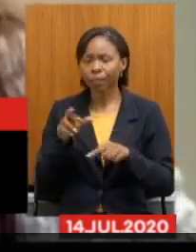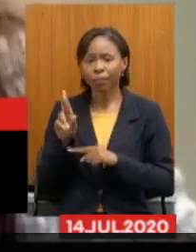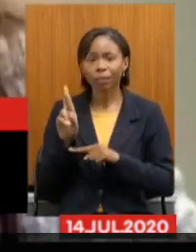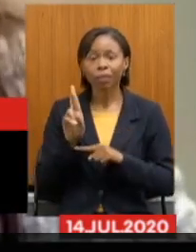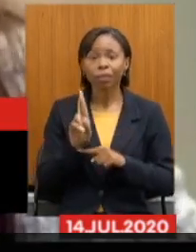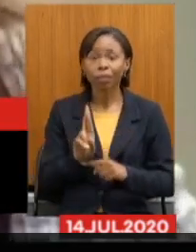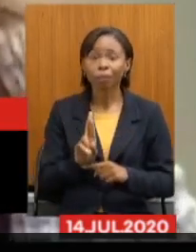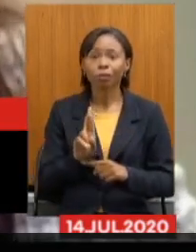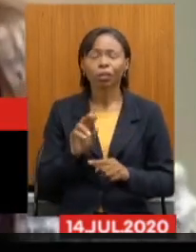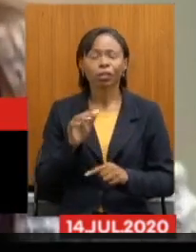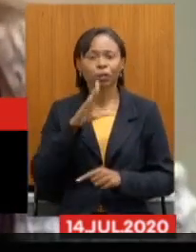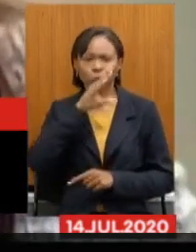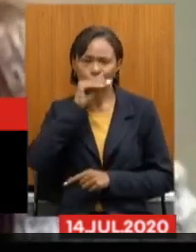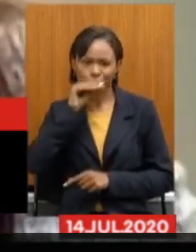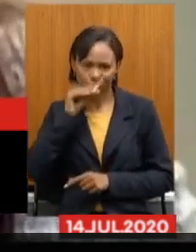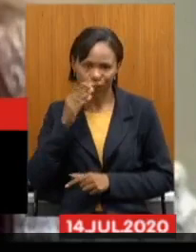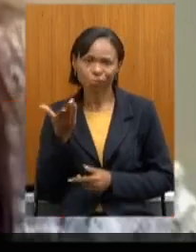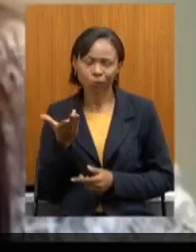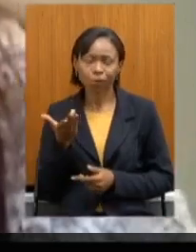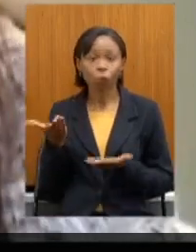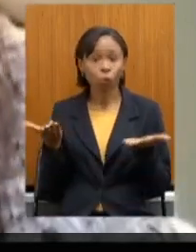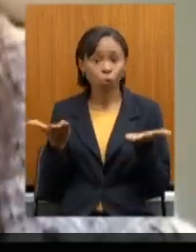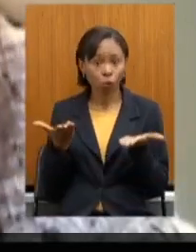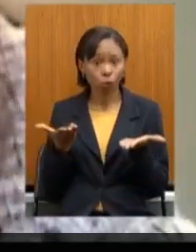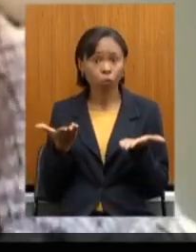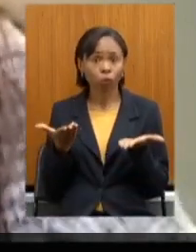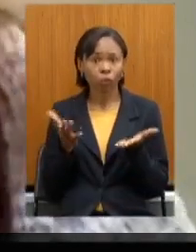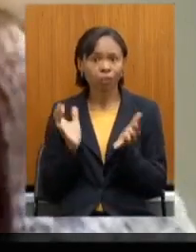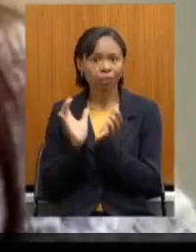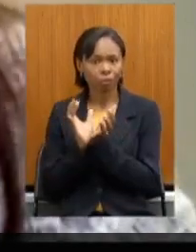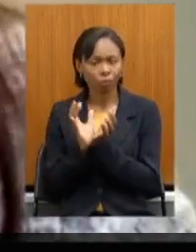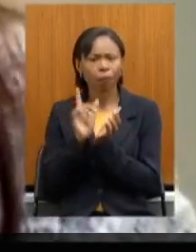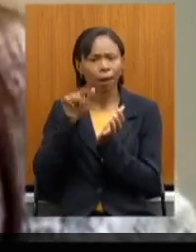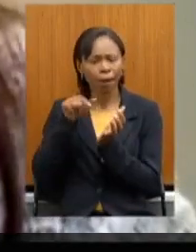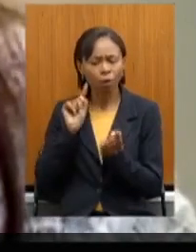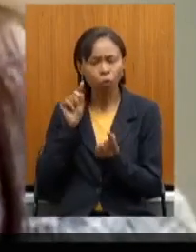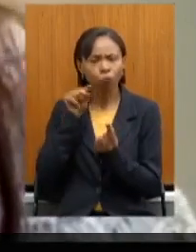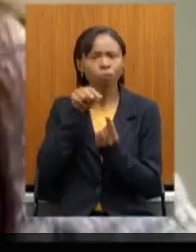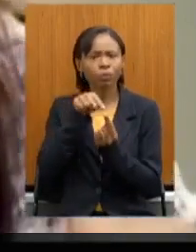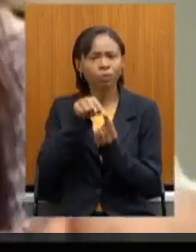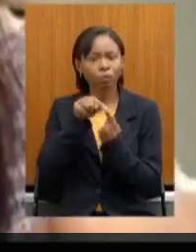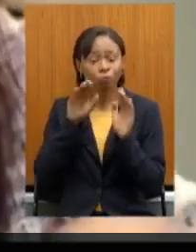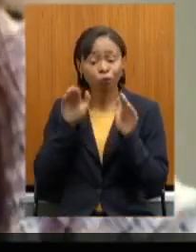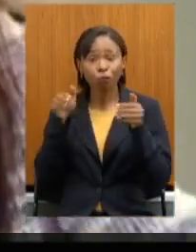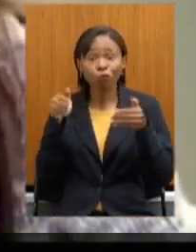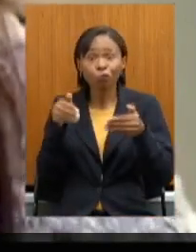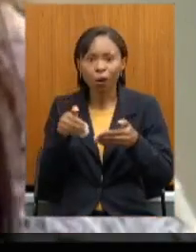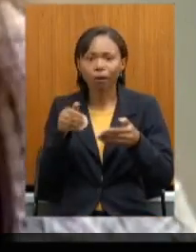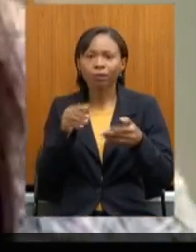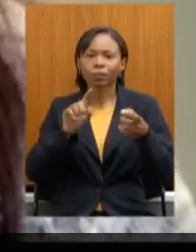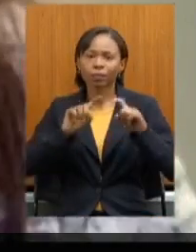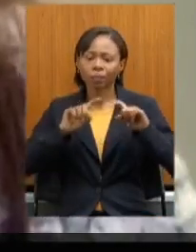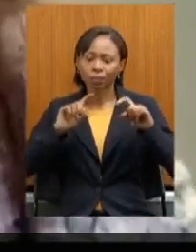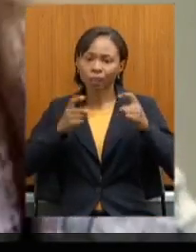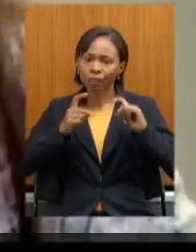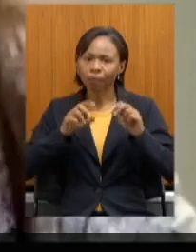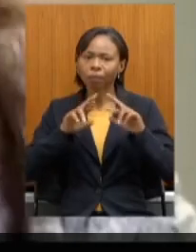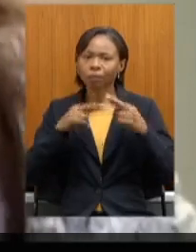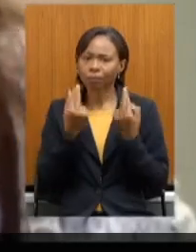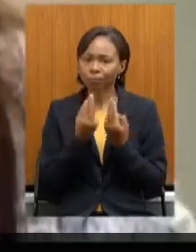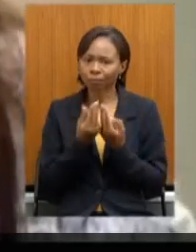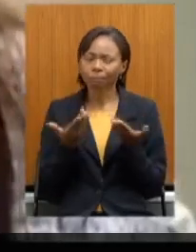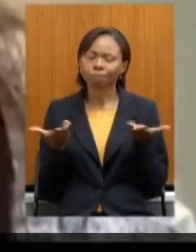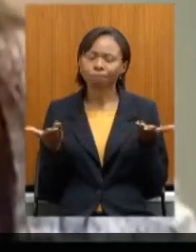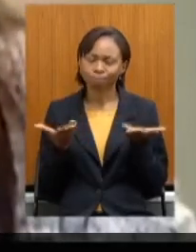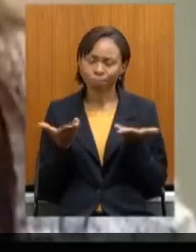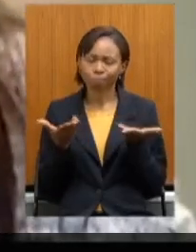aqui, né? Eles que hoje são o alvo dessa nossa reunião, da condição do nosso trabalho com